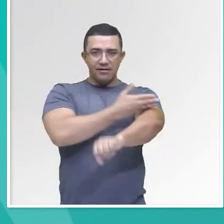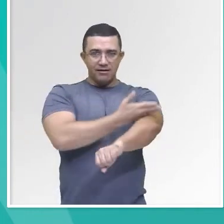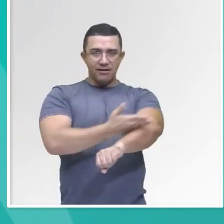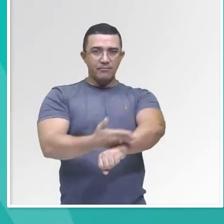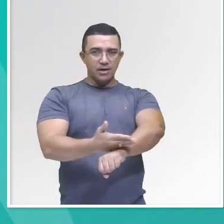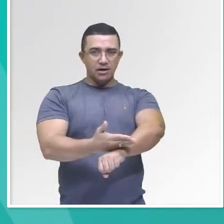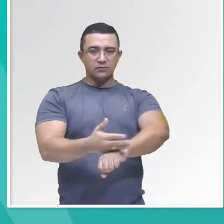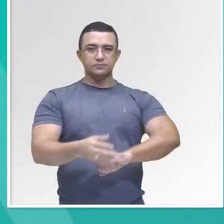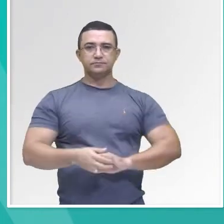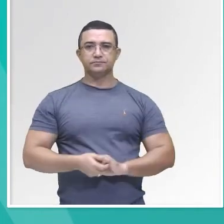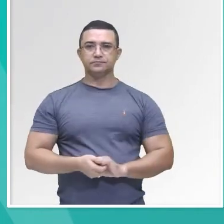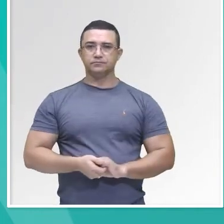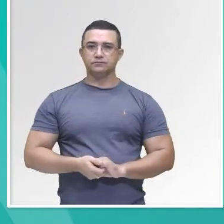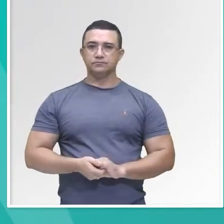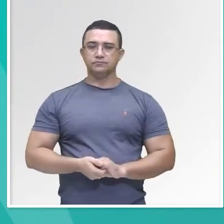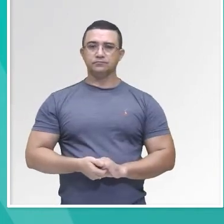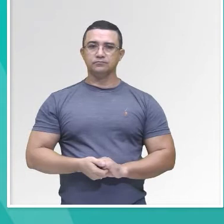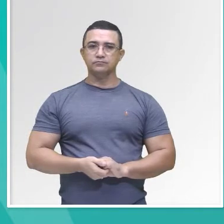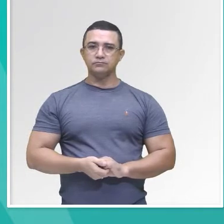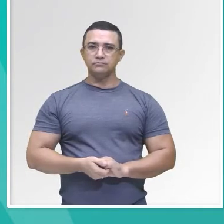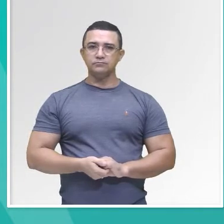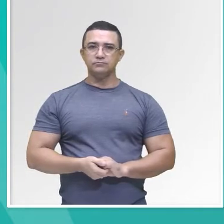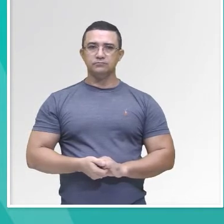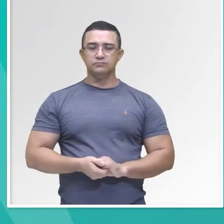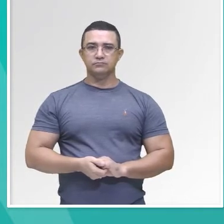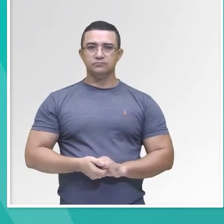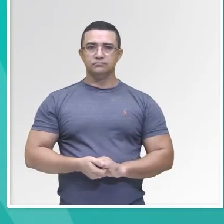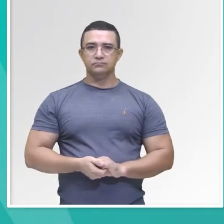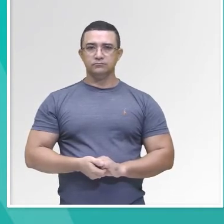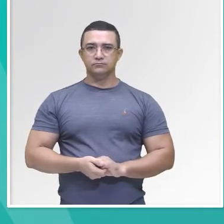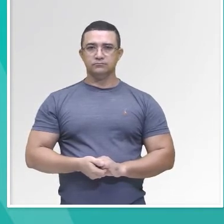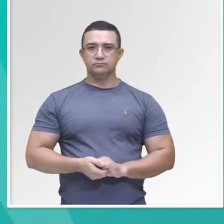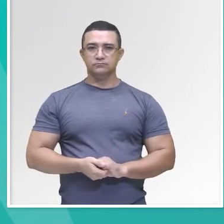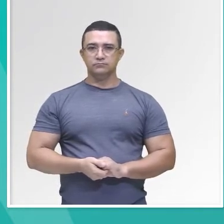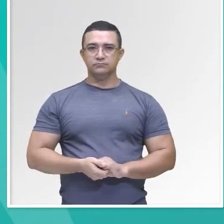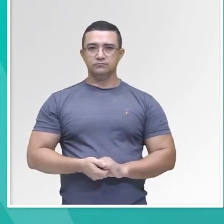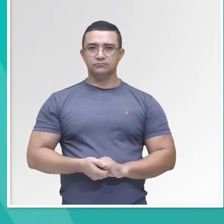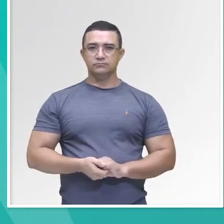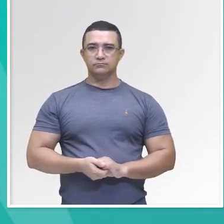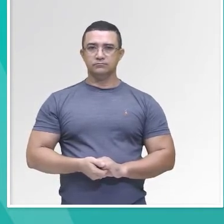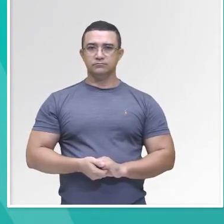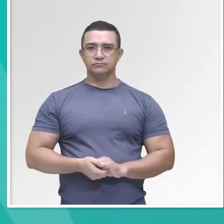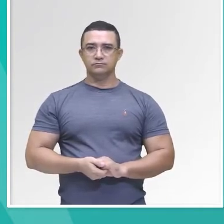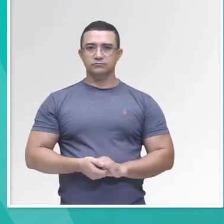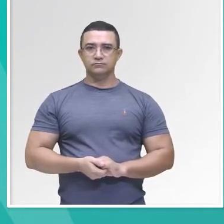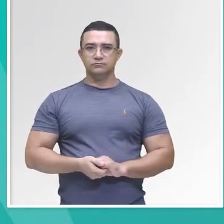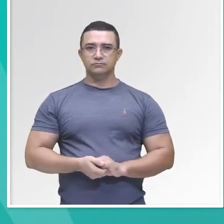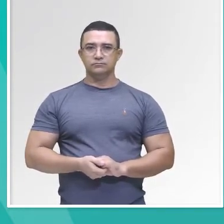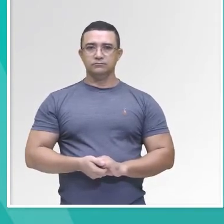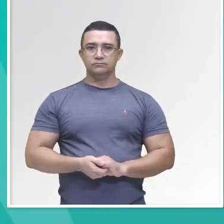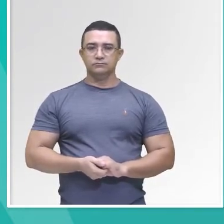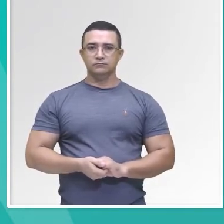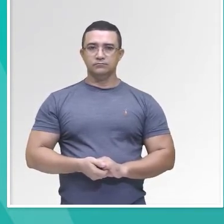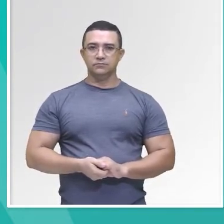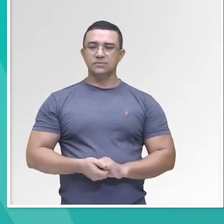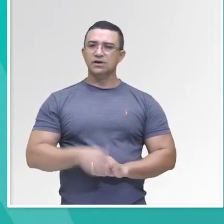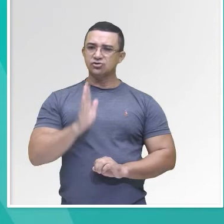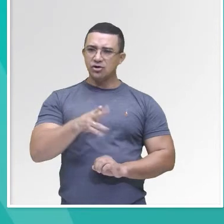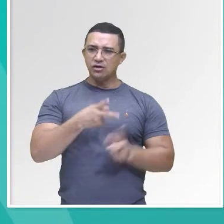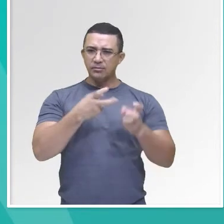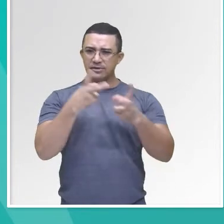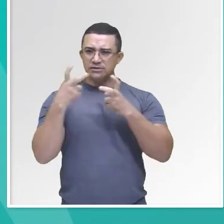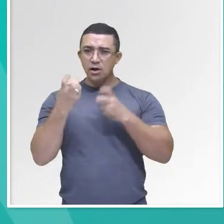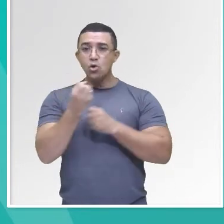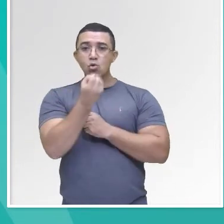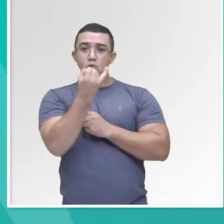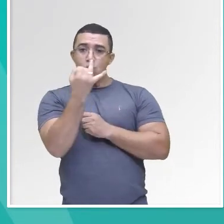No caso, aqui, cor de caramelo, que não deixa de ser clara, tá? Então, já vão observando a